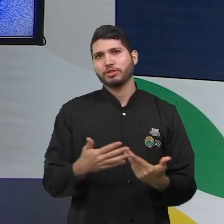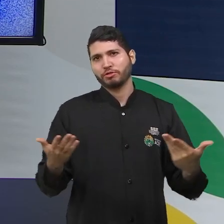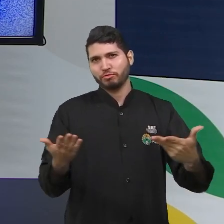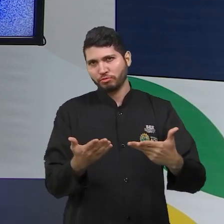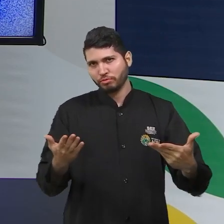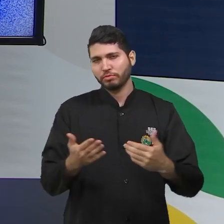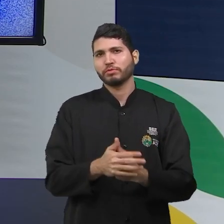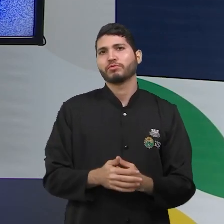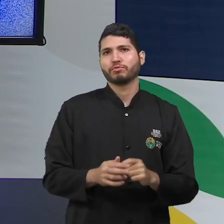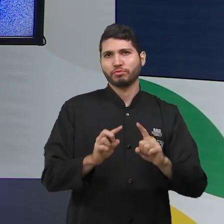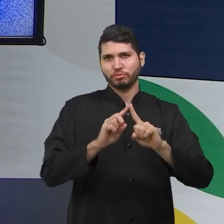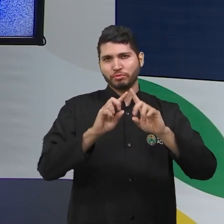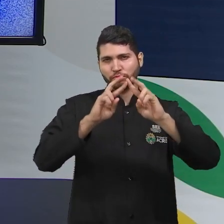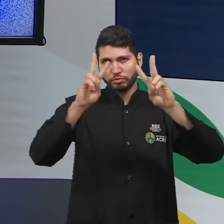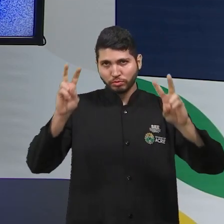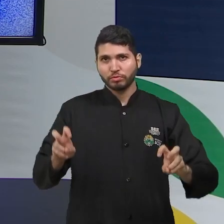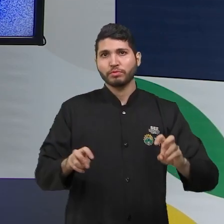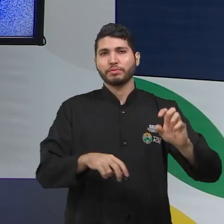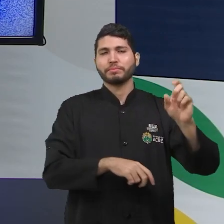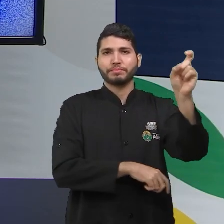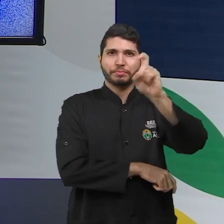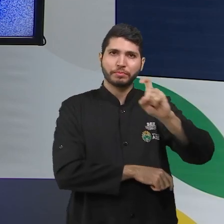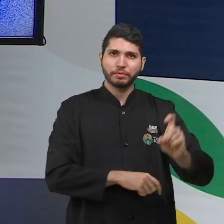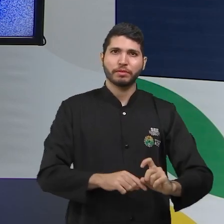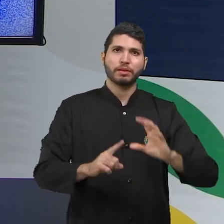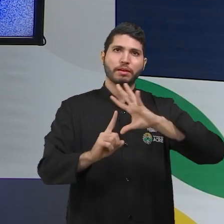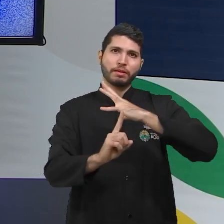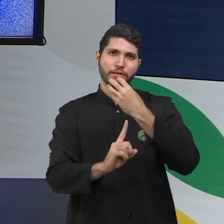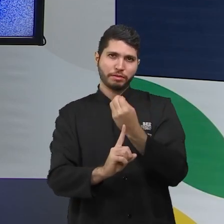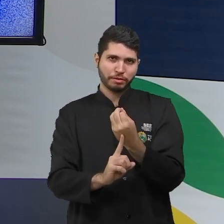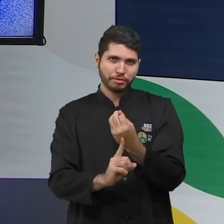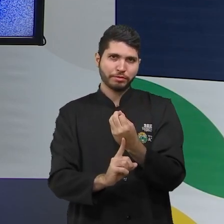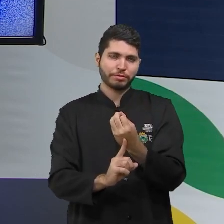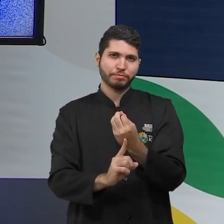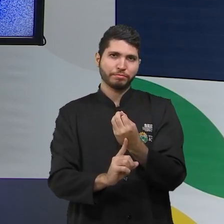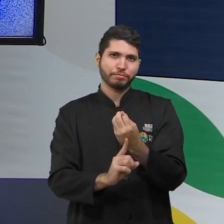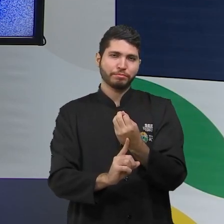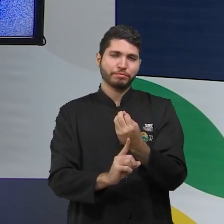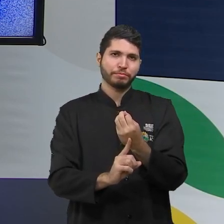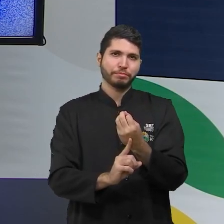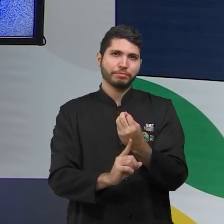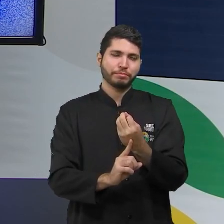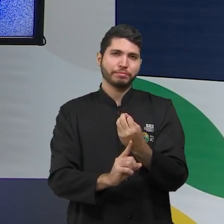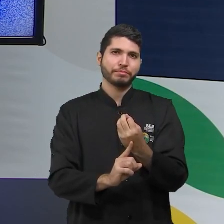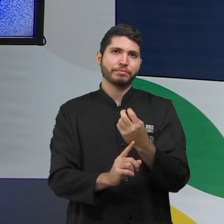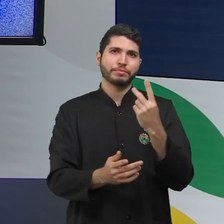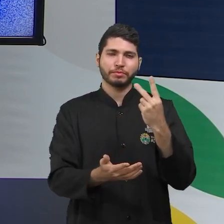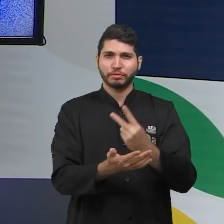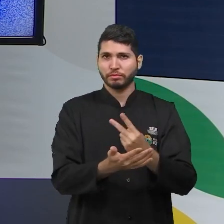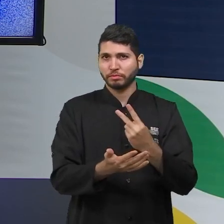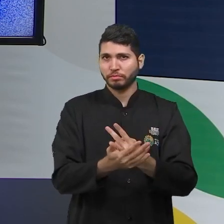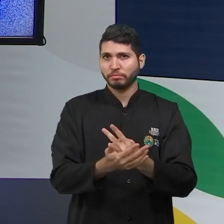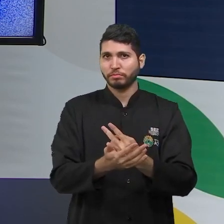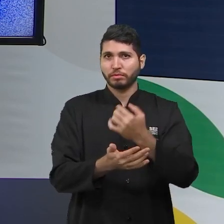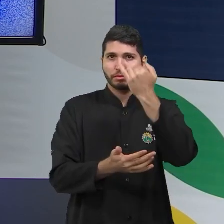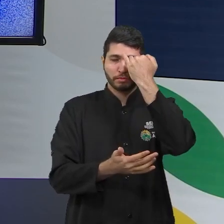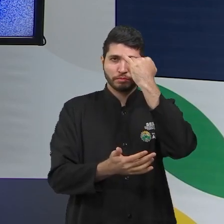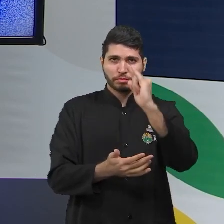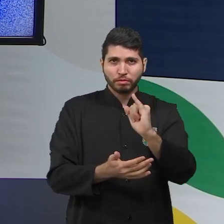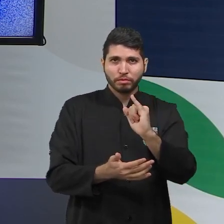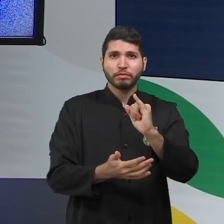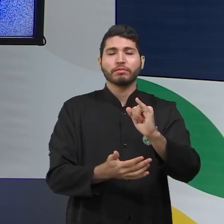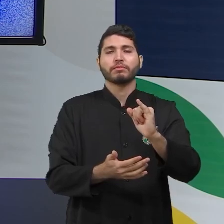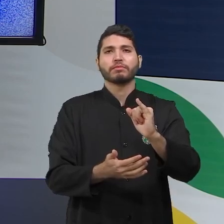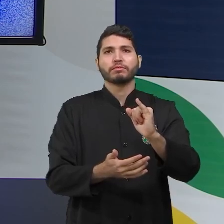sobre o grafite, que a arte, de um modo geral, ela tem sempre esse posicionamento